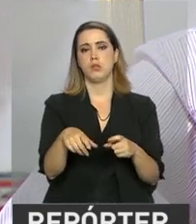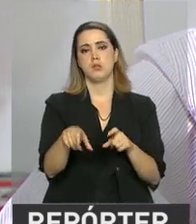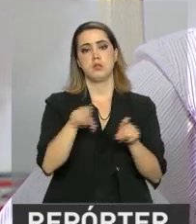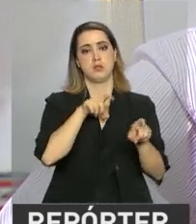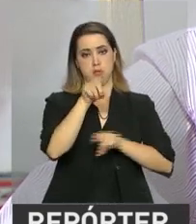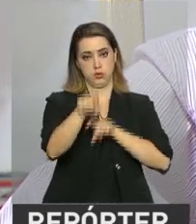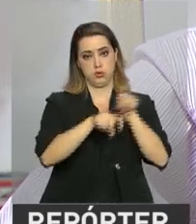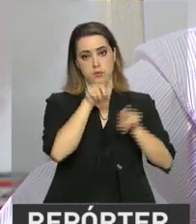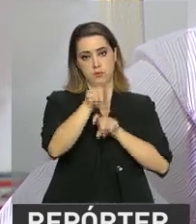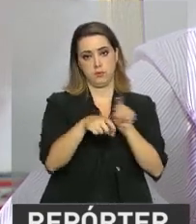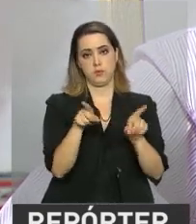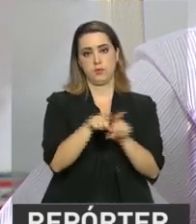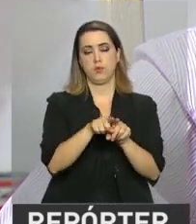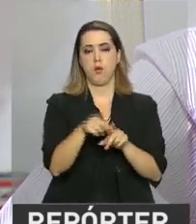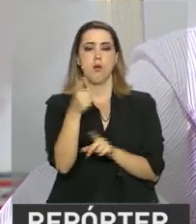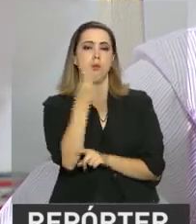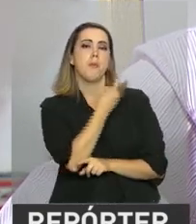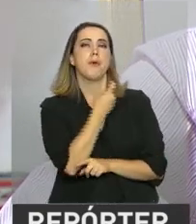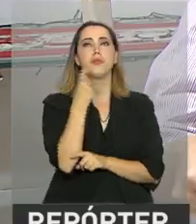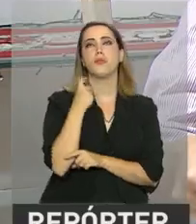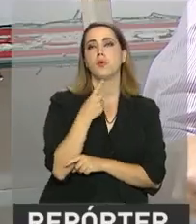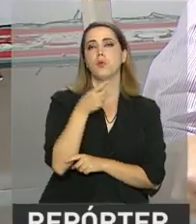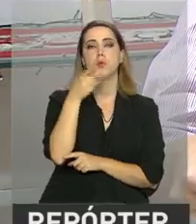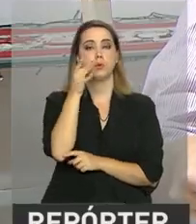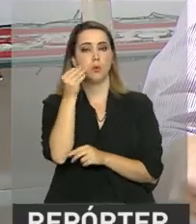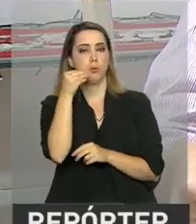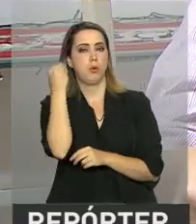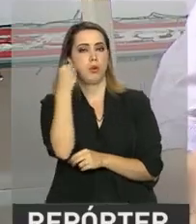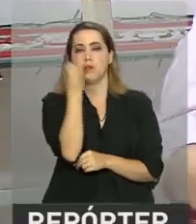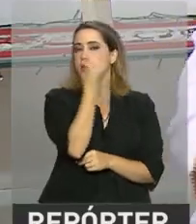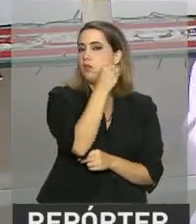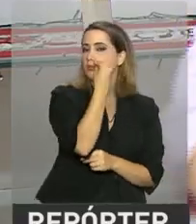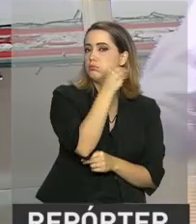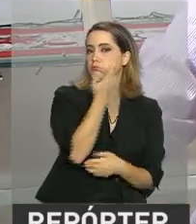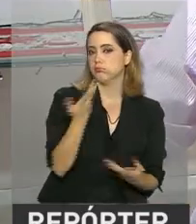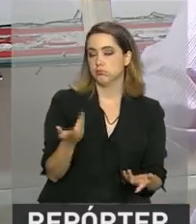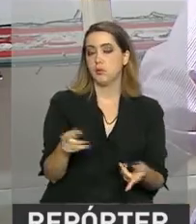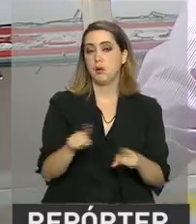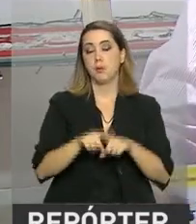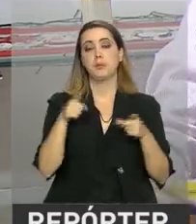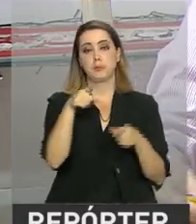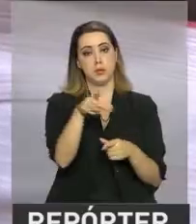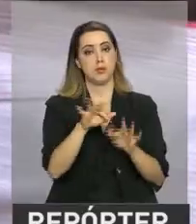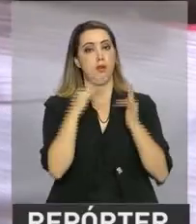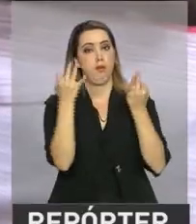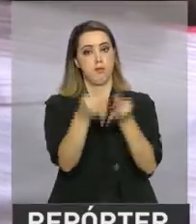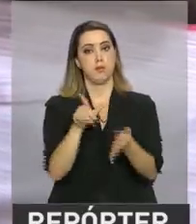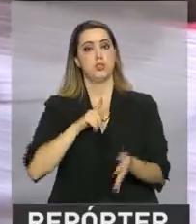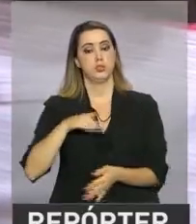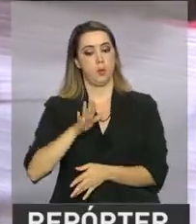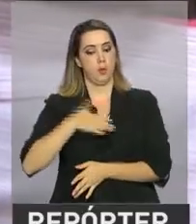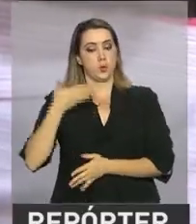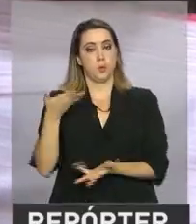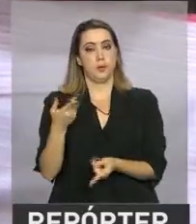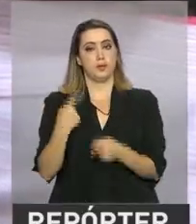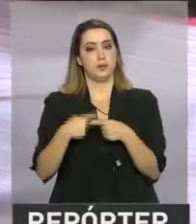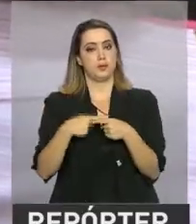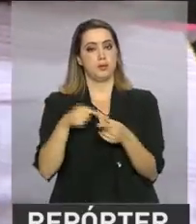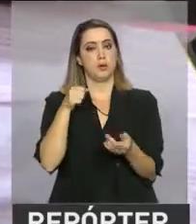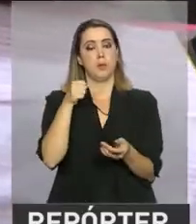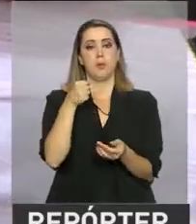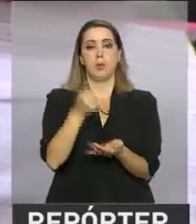eletrônicos, perfumes, maquiagens. Mas a família de Marina já passou por surpresas. É que as compras no exterior